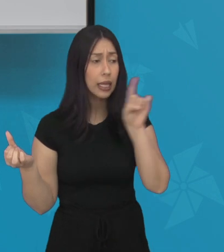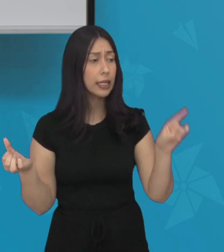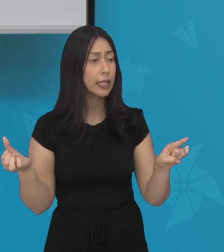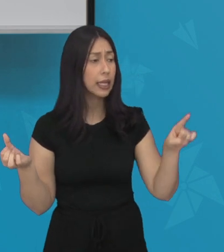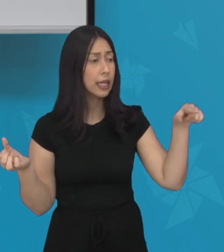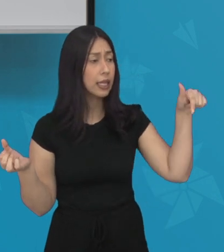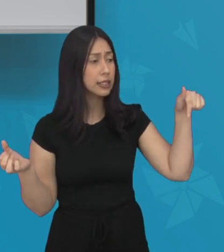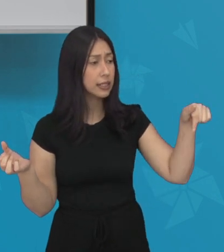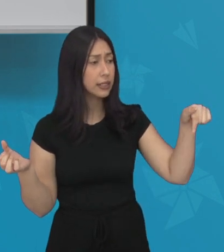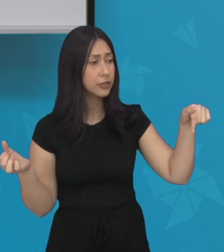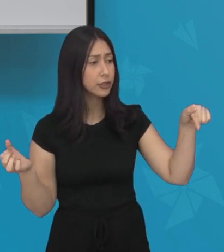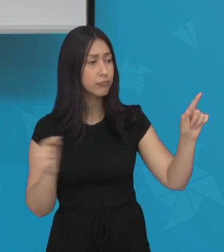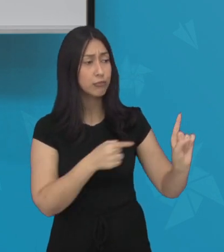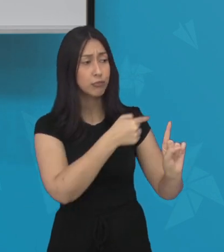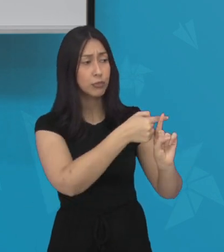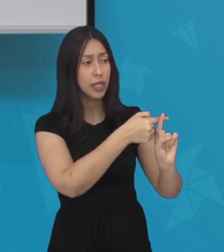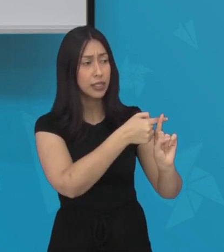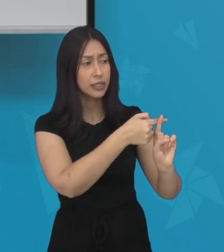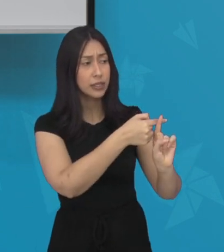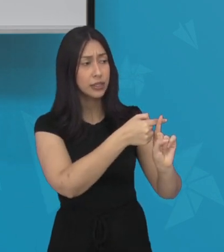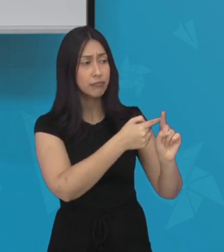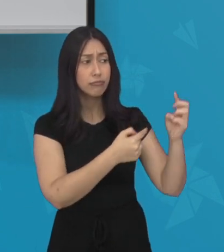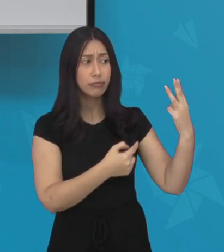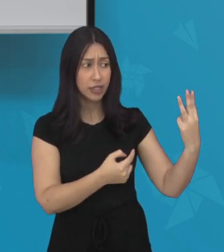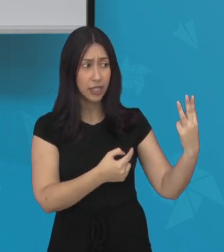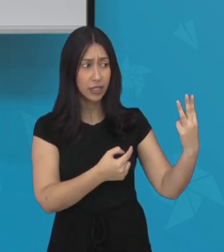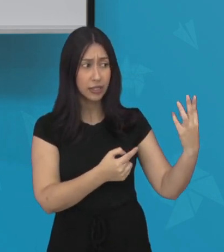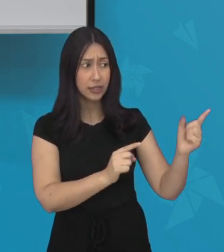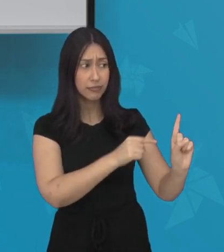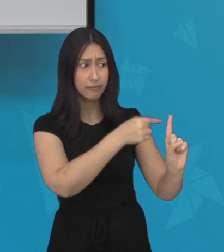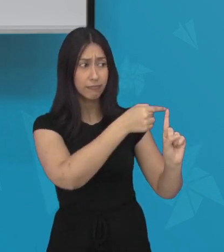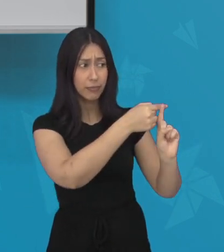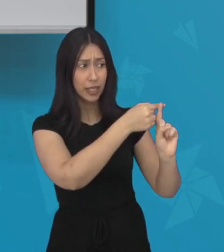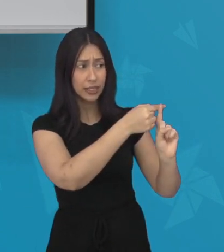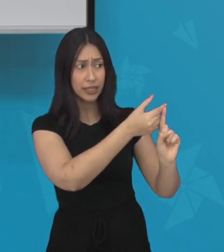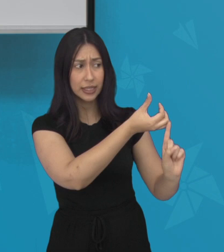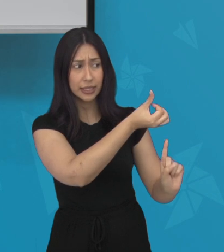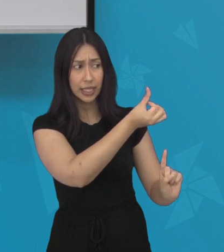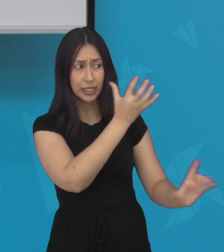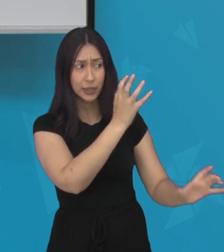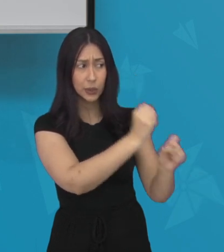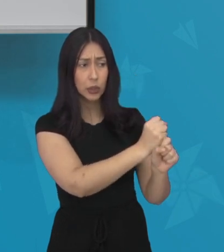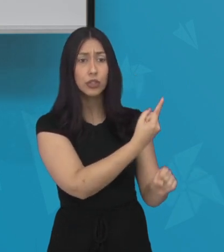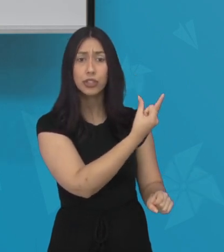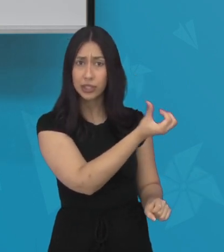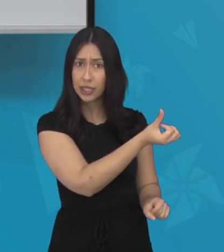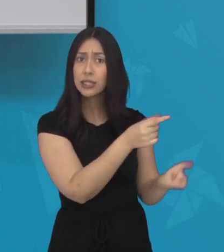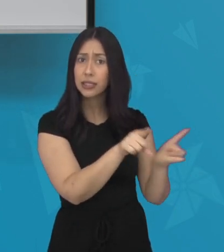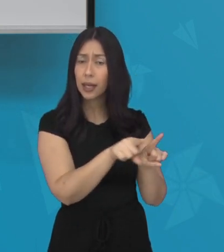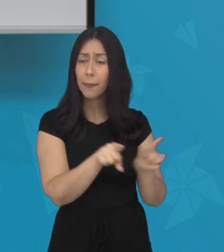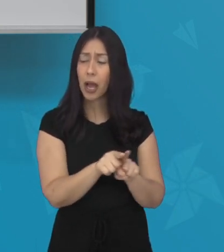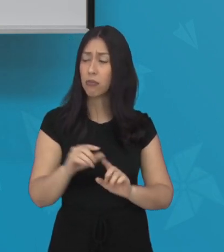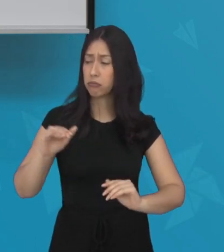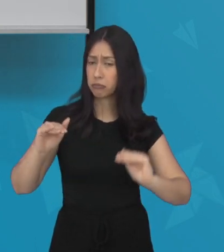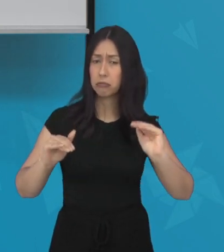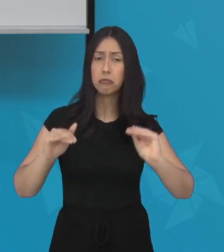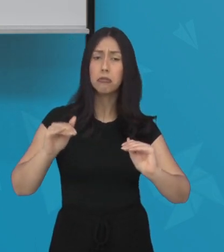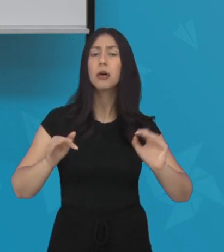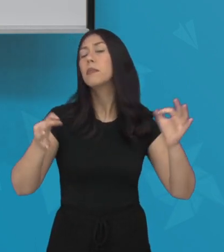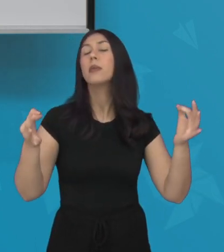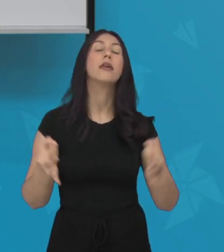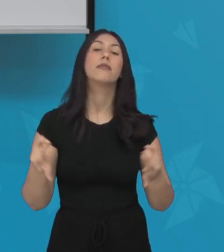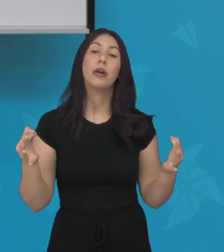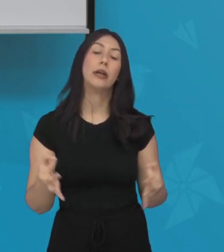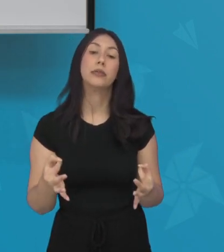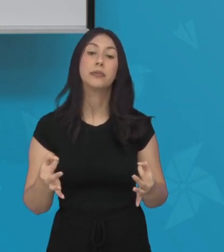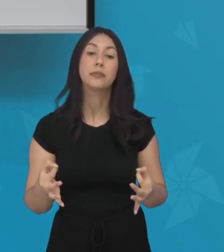gente vem aqui, temos 7 aqui, mais 3 vezes 1, 3, 10, mais 3 vezes 2, 6, 16 também. Então está devidamente